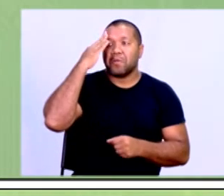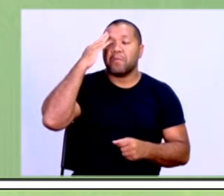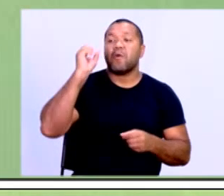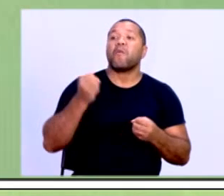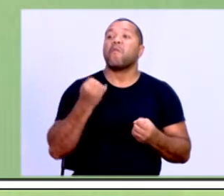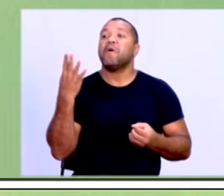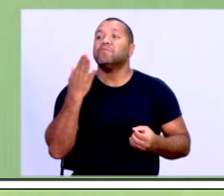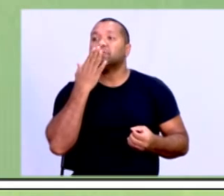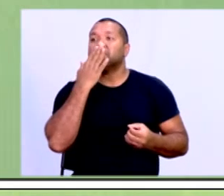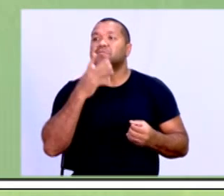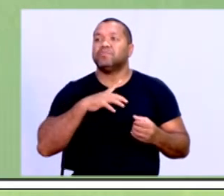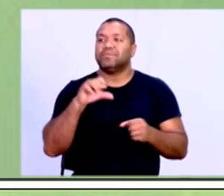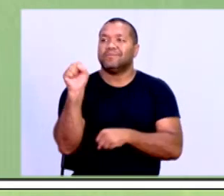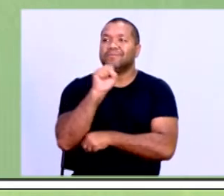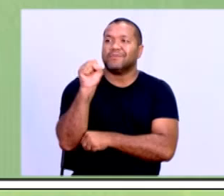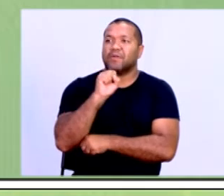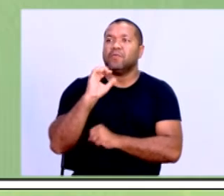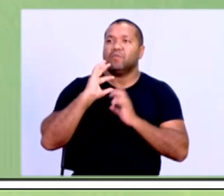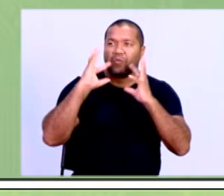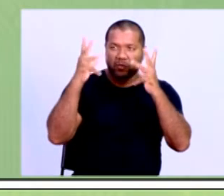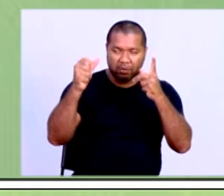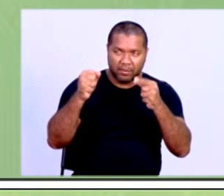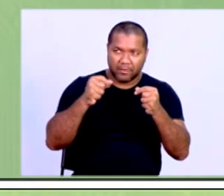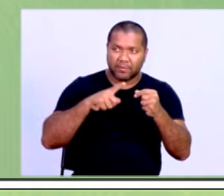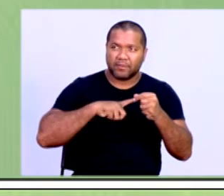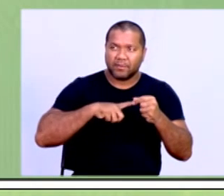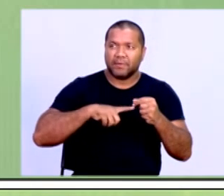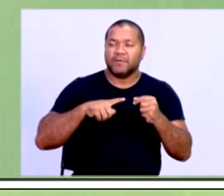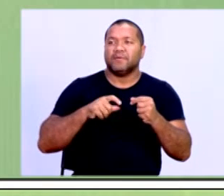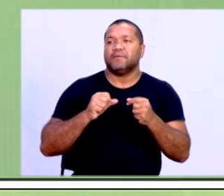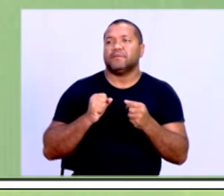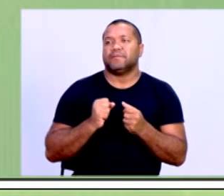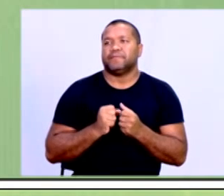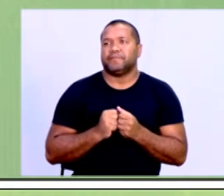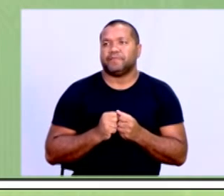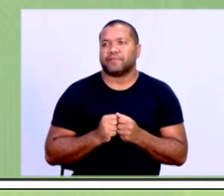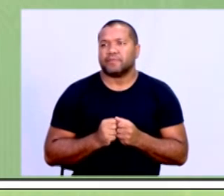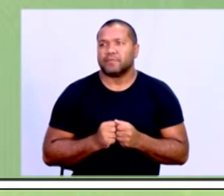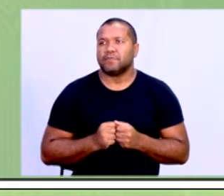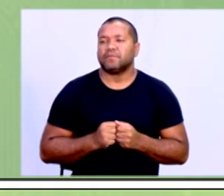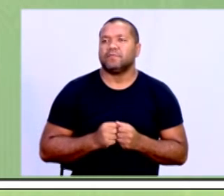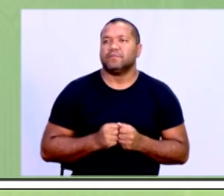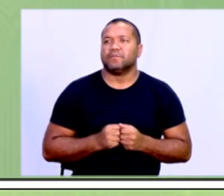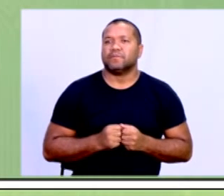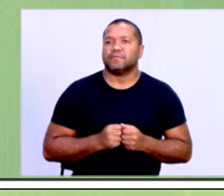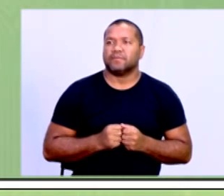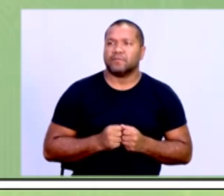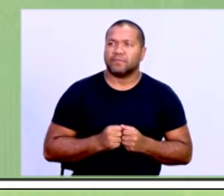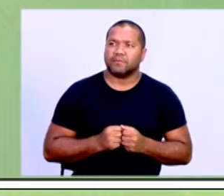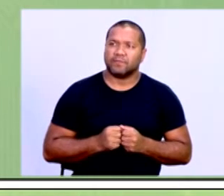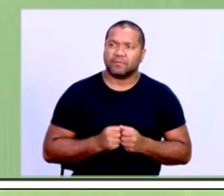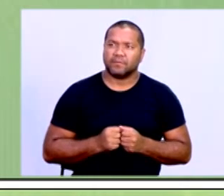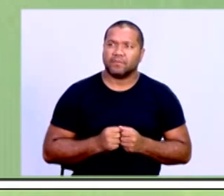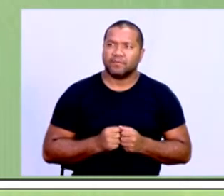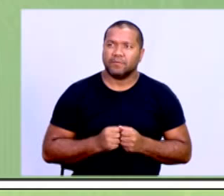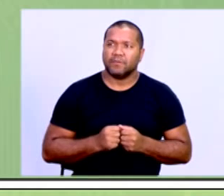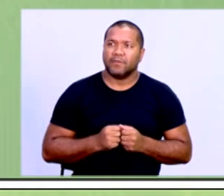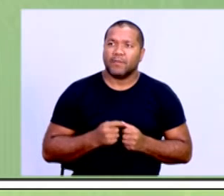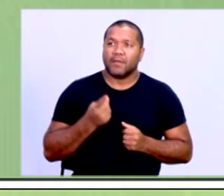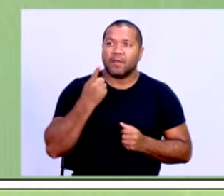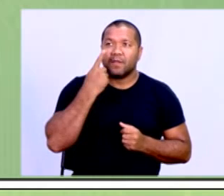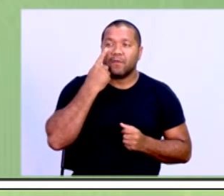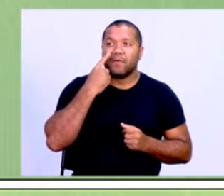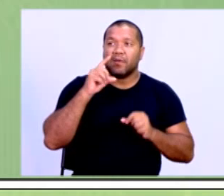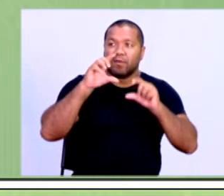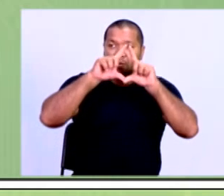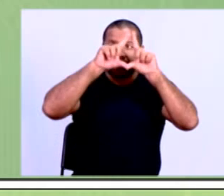desse. Todos herdaram da classe principal esses atributos.